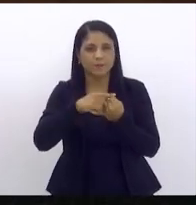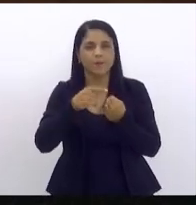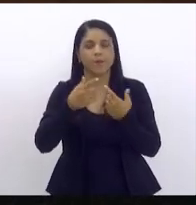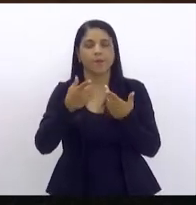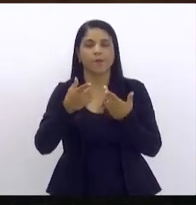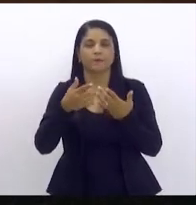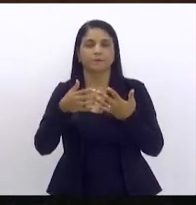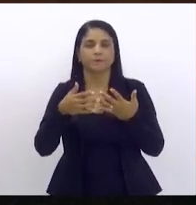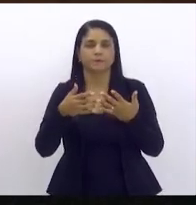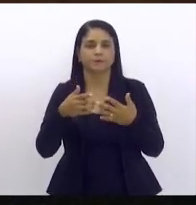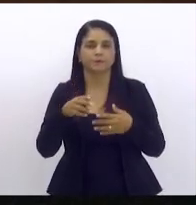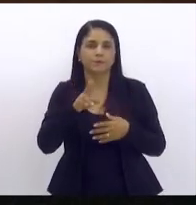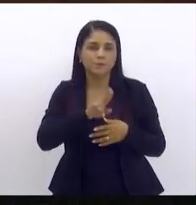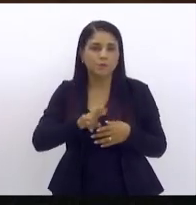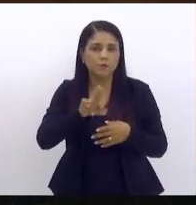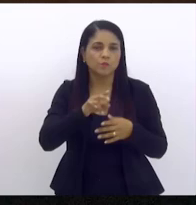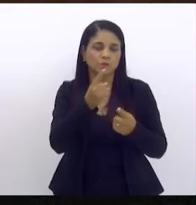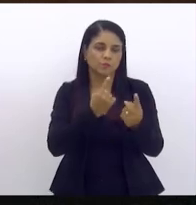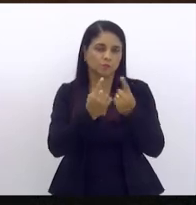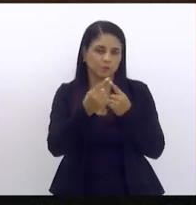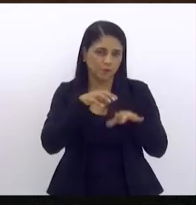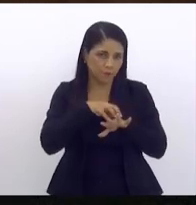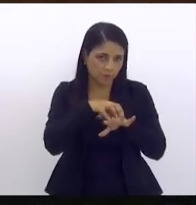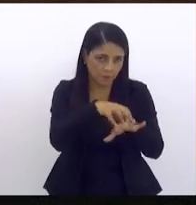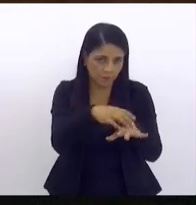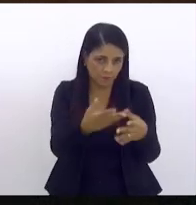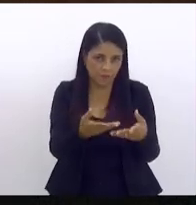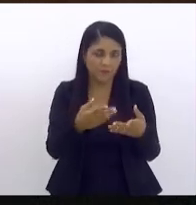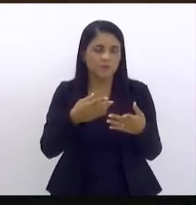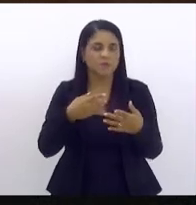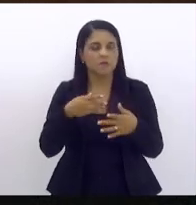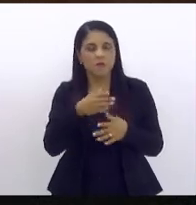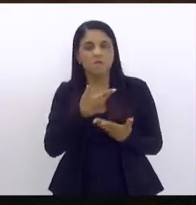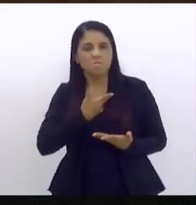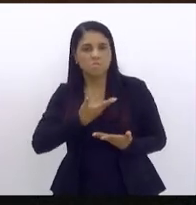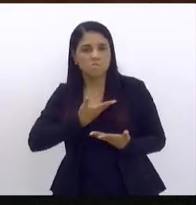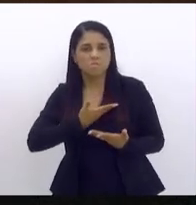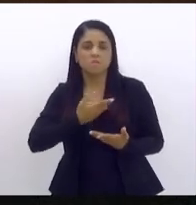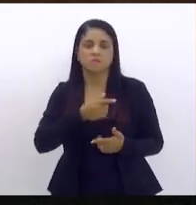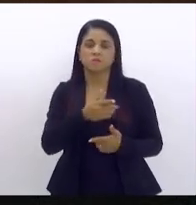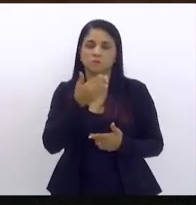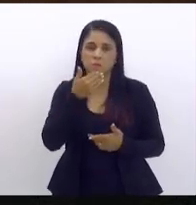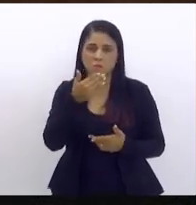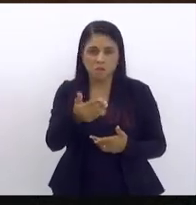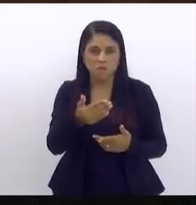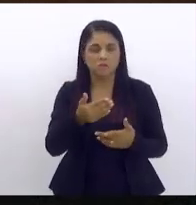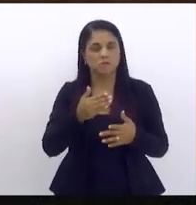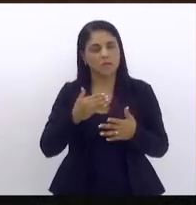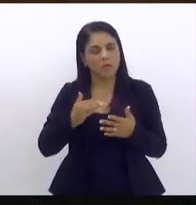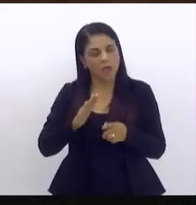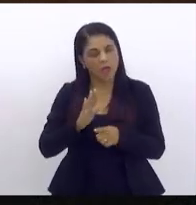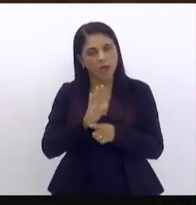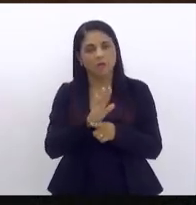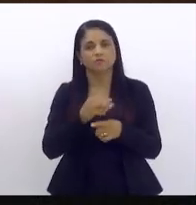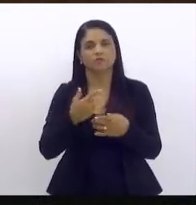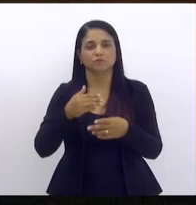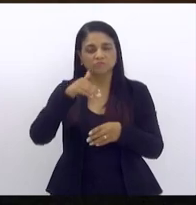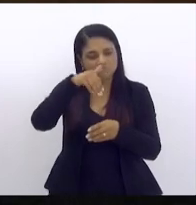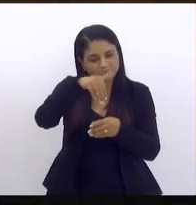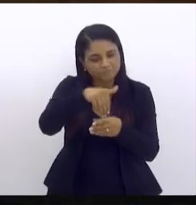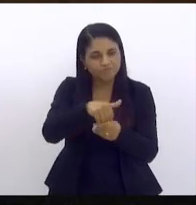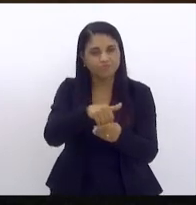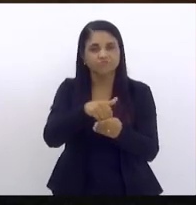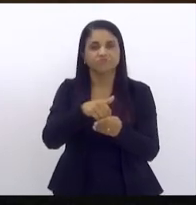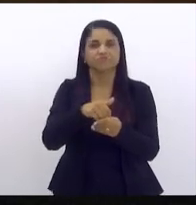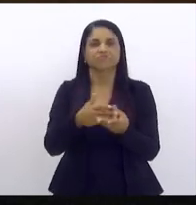deputados da Assembleia que nos ajude a prosperar com a matéria, votando favorável, para que ela possa, em breve,